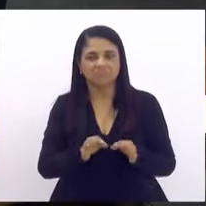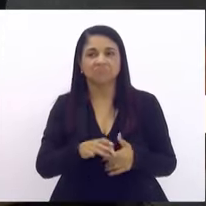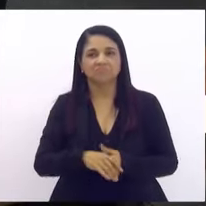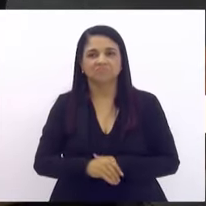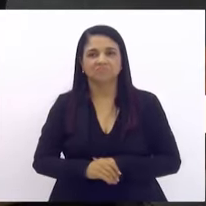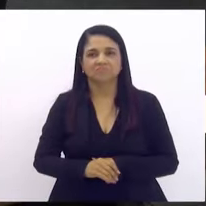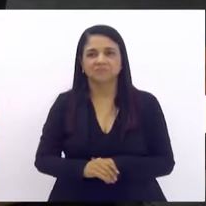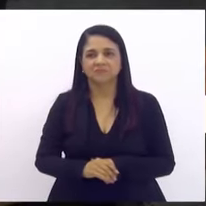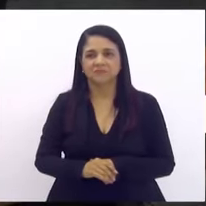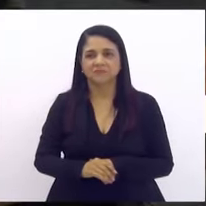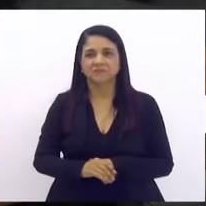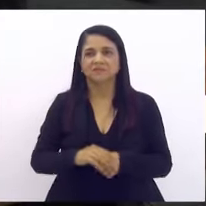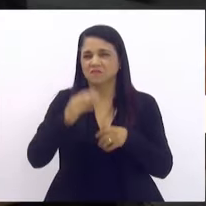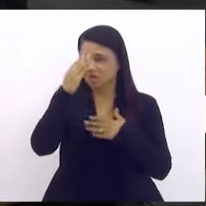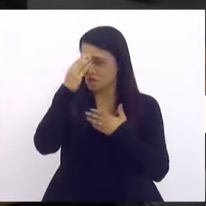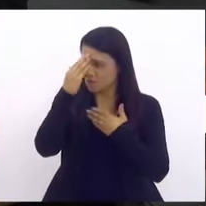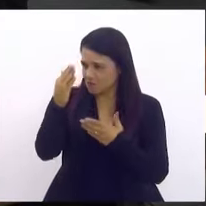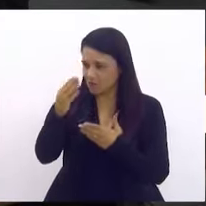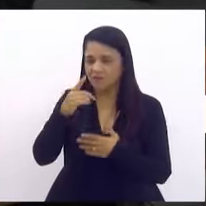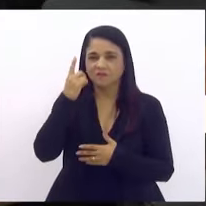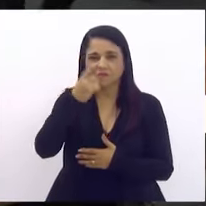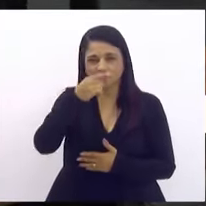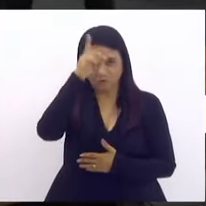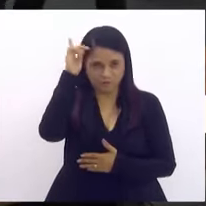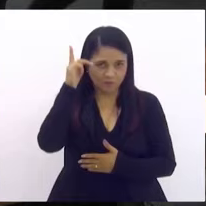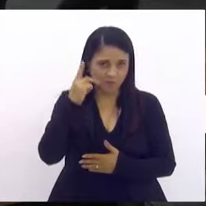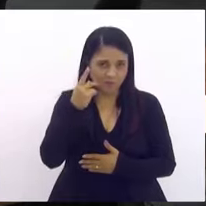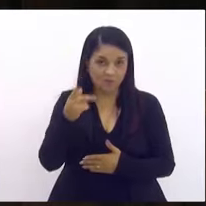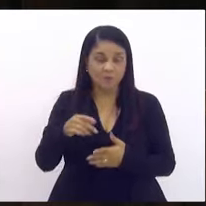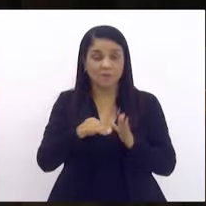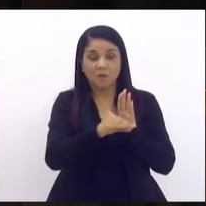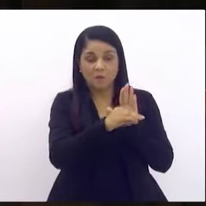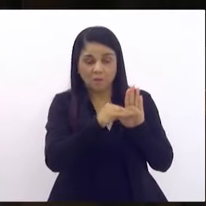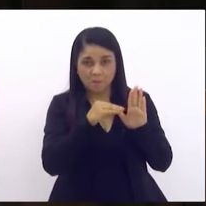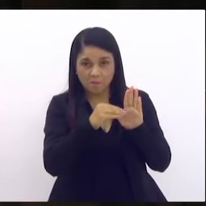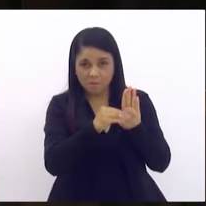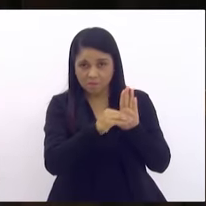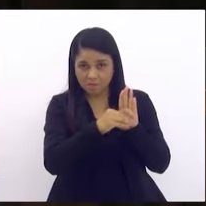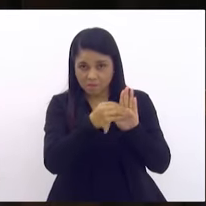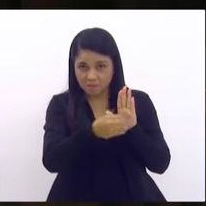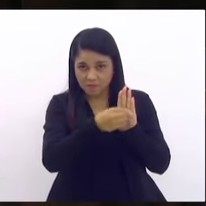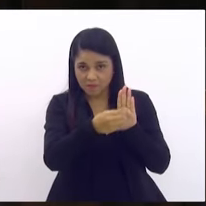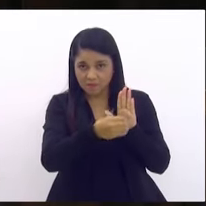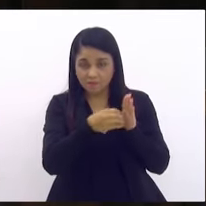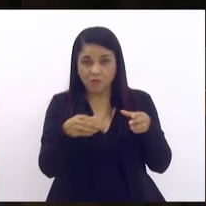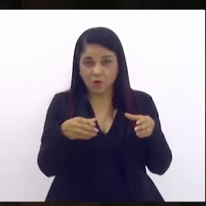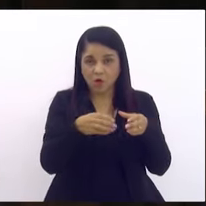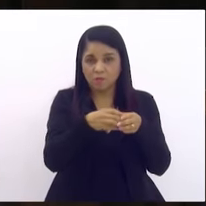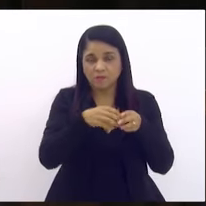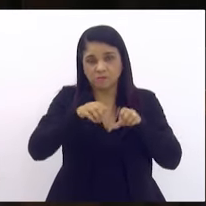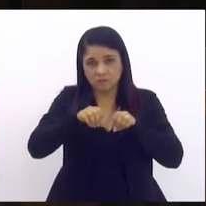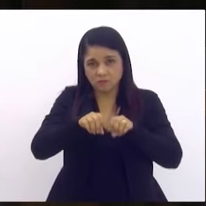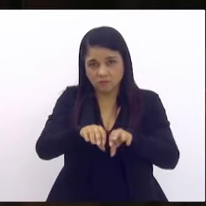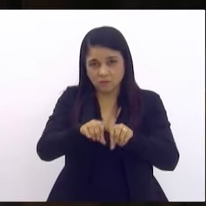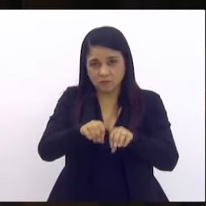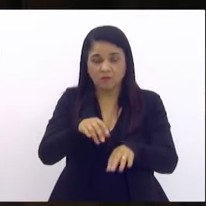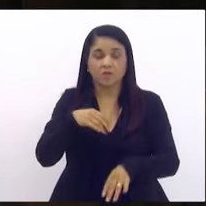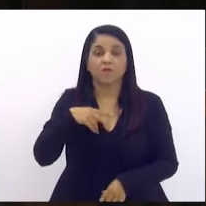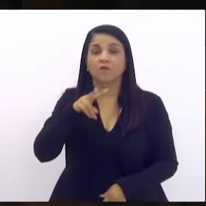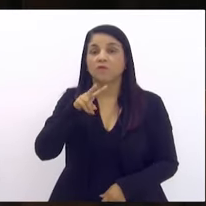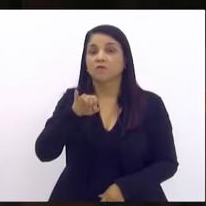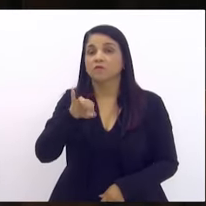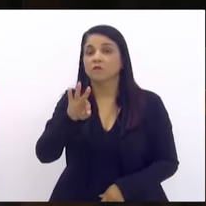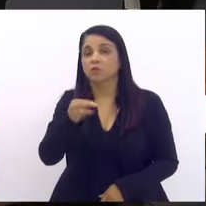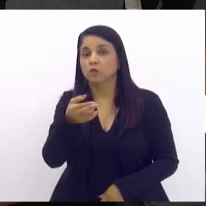seguimos OK obrigada Deputado Luis Paulo parecer pela comissão de educação Vittor Júnior